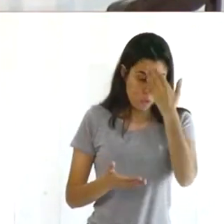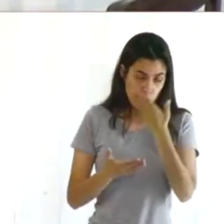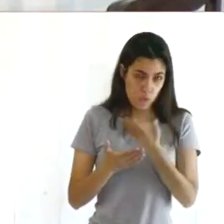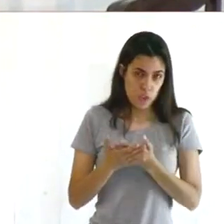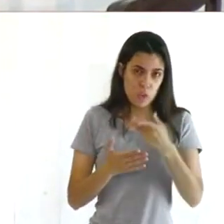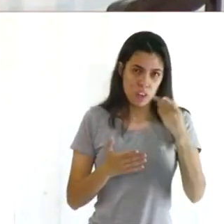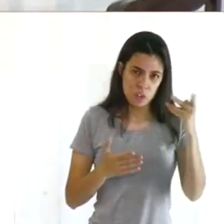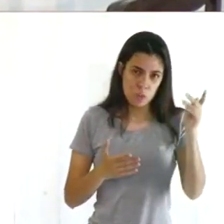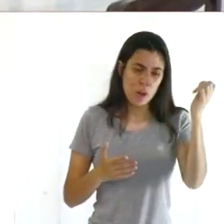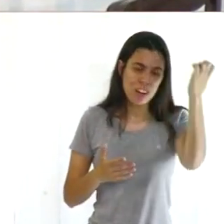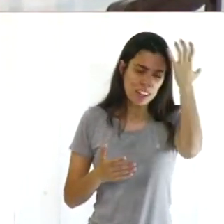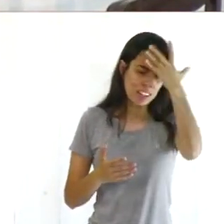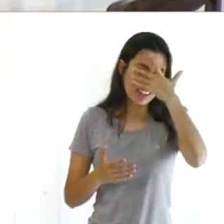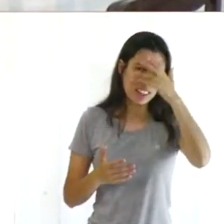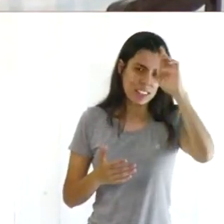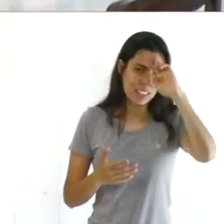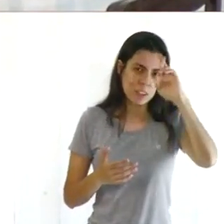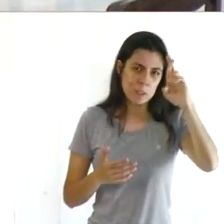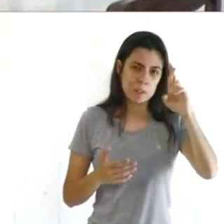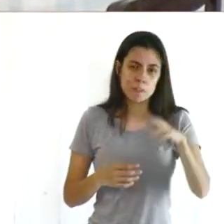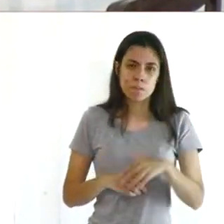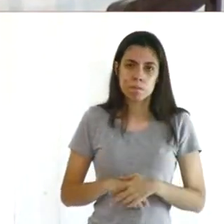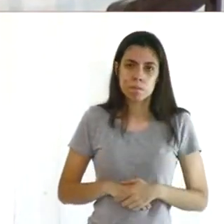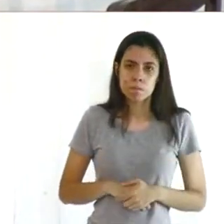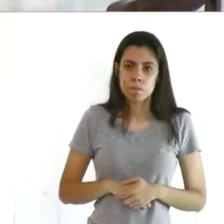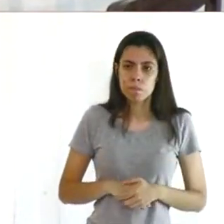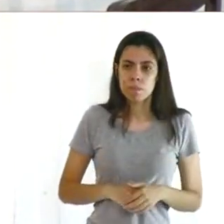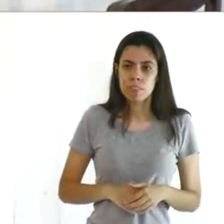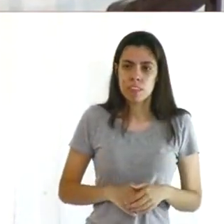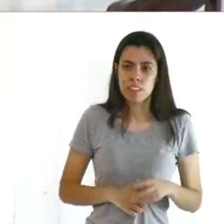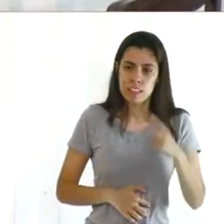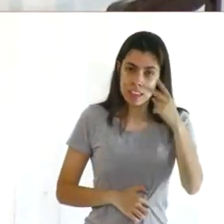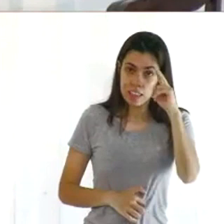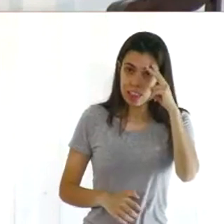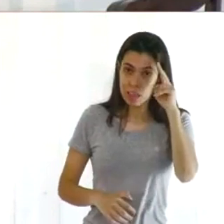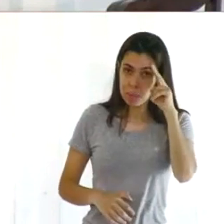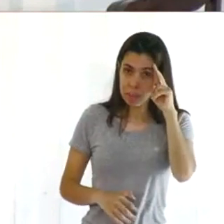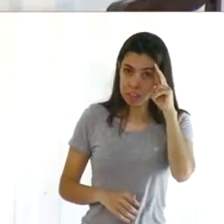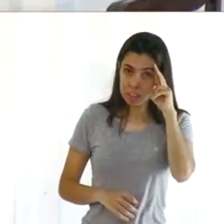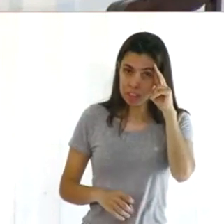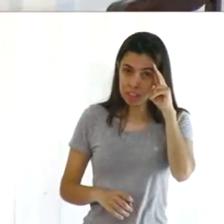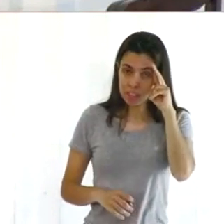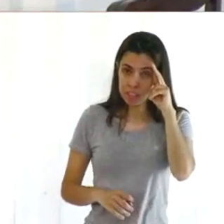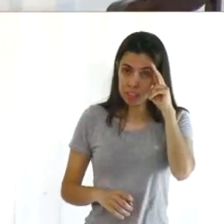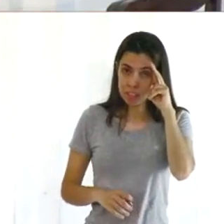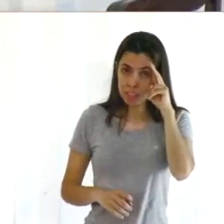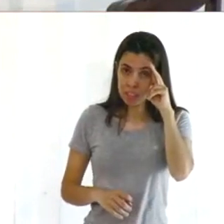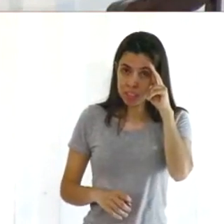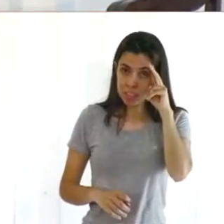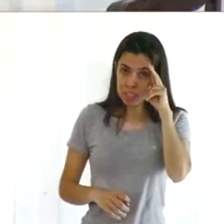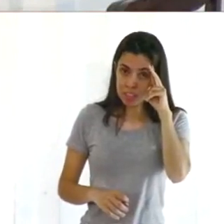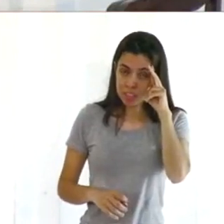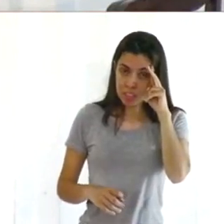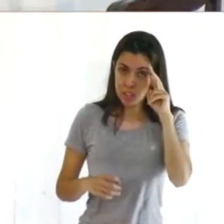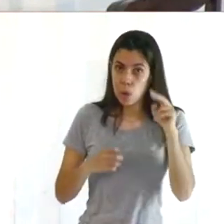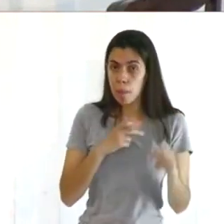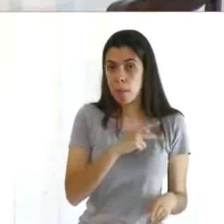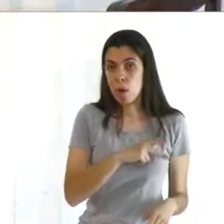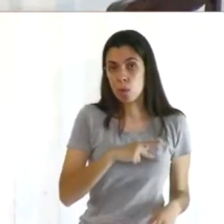Senhor. Vocês se lembram do apóstolo Paulo? O apóstolo Paulo, defendendo o seu apostolado na